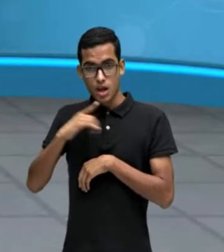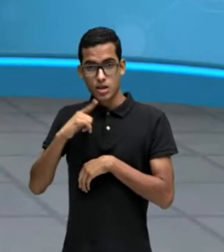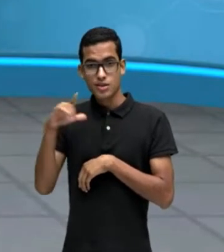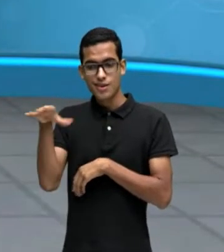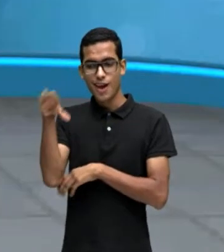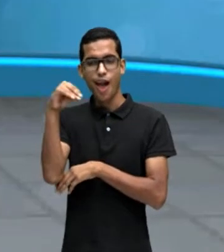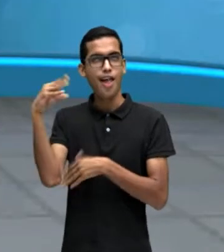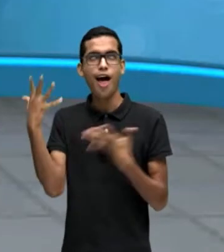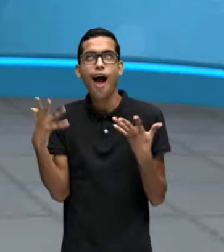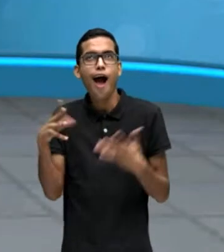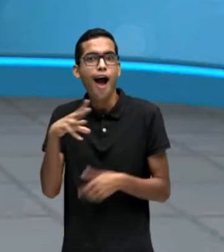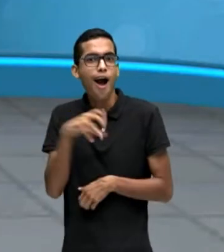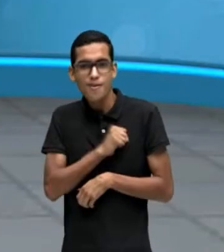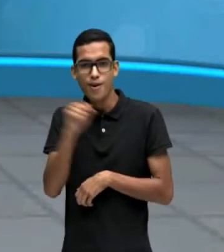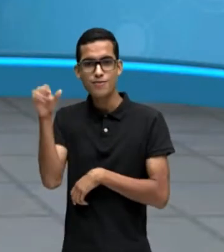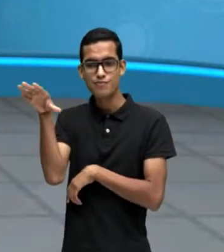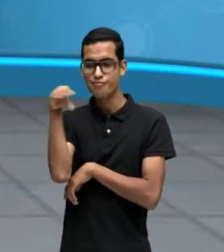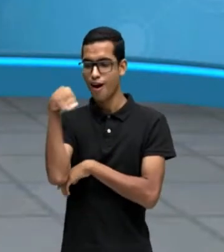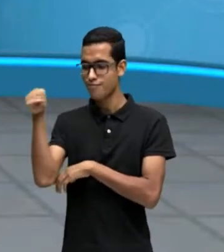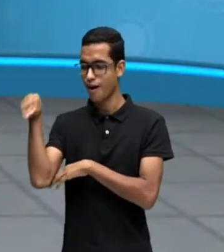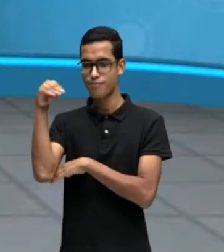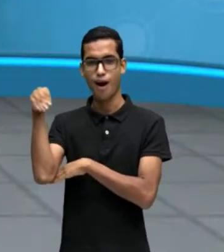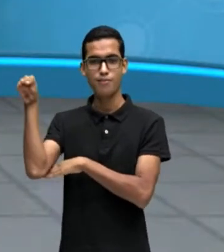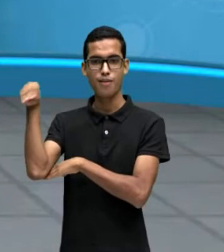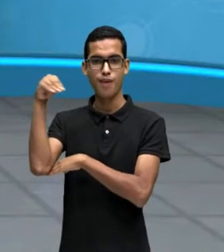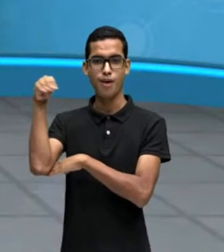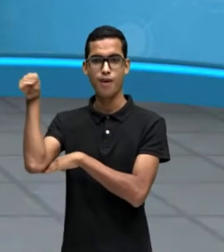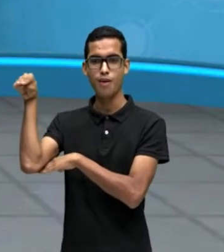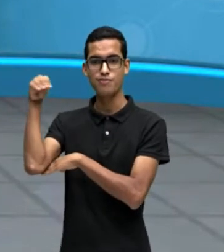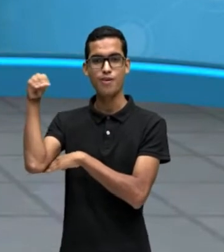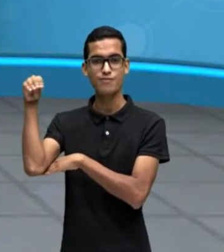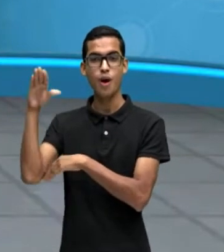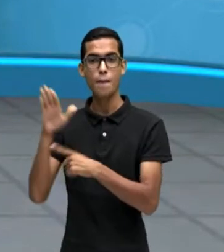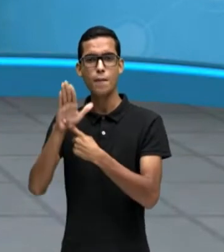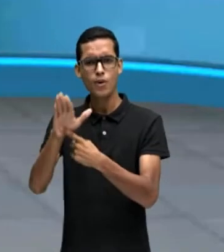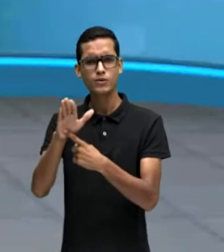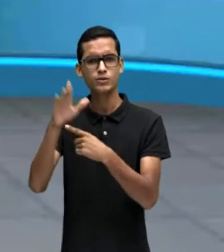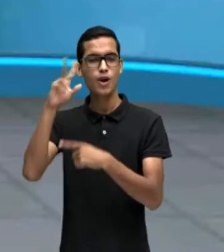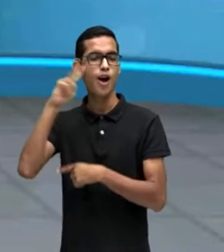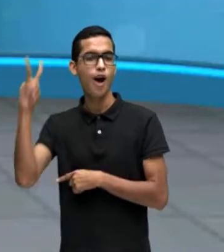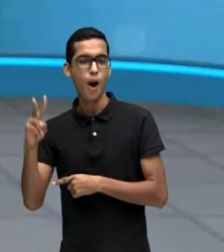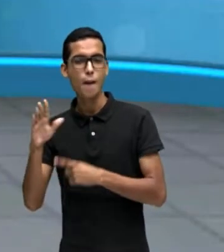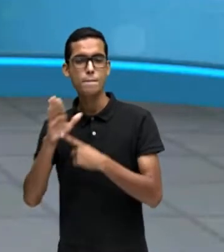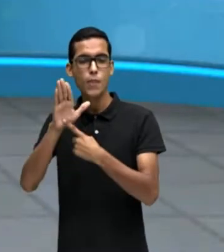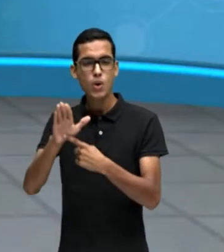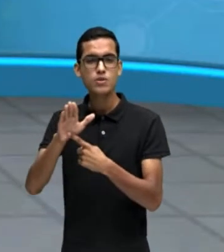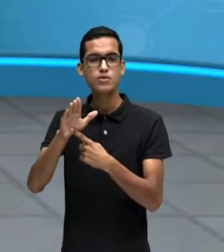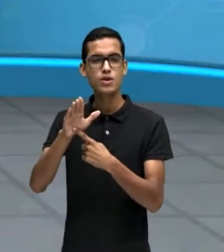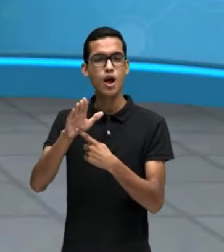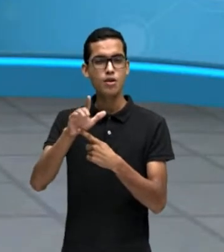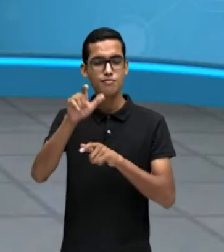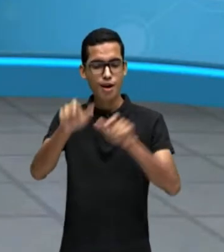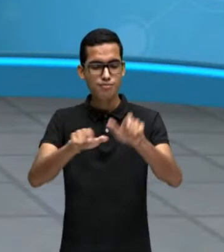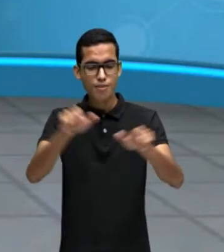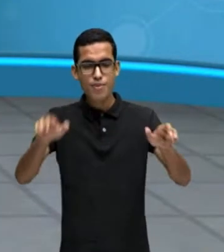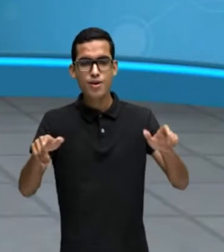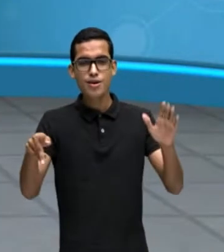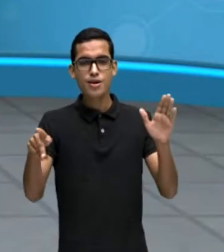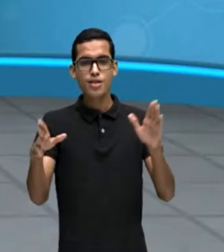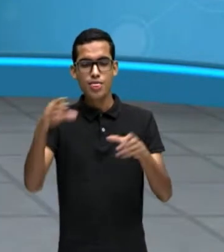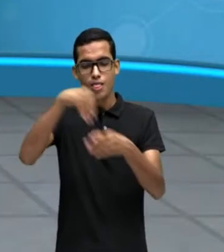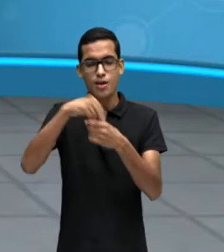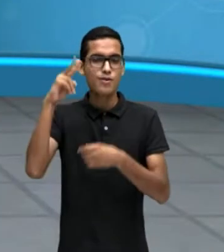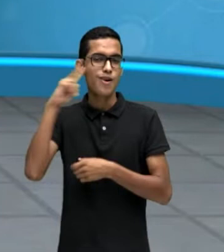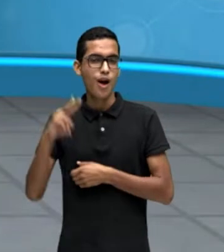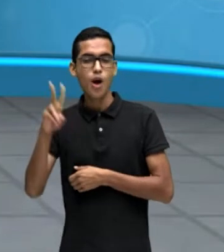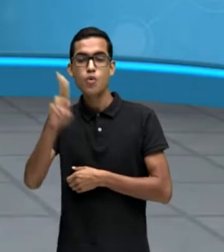né? E vai apresentando a história, mostrando os personagens, né? Utilizando as mãos.